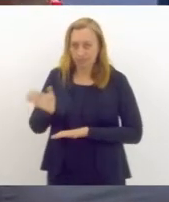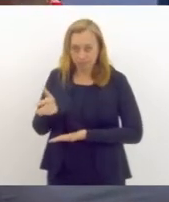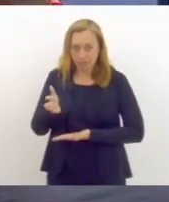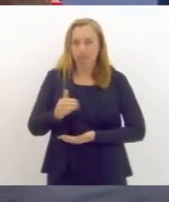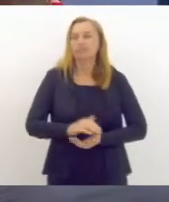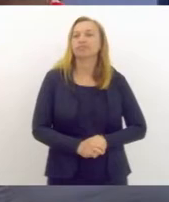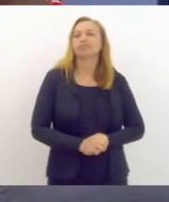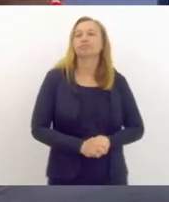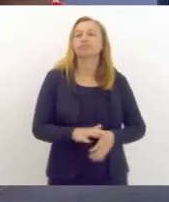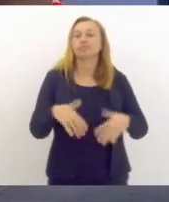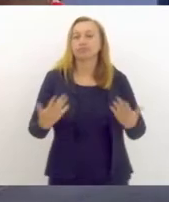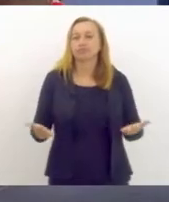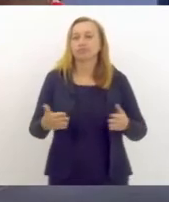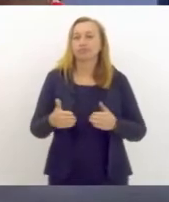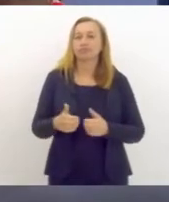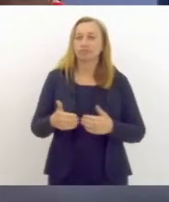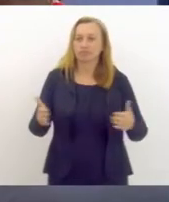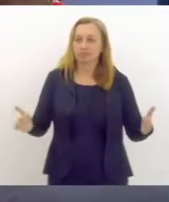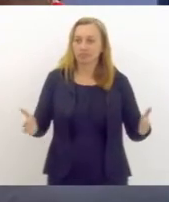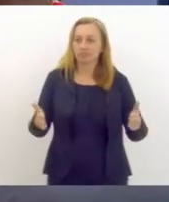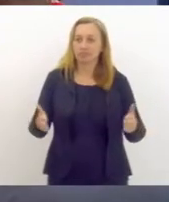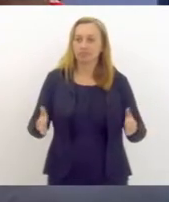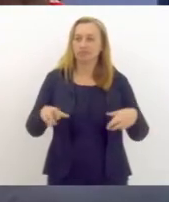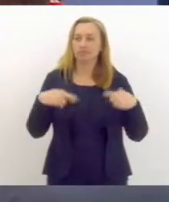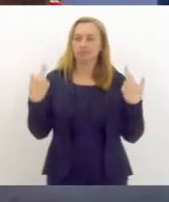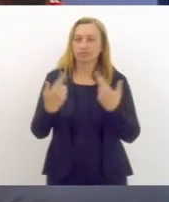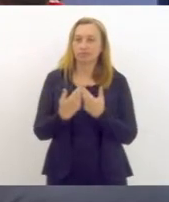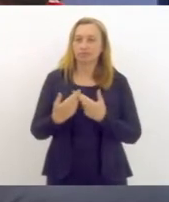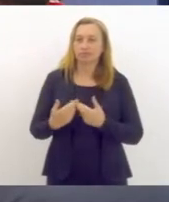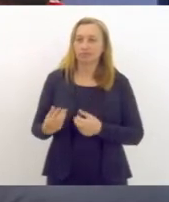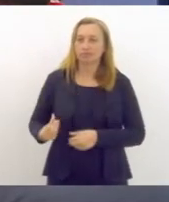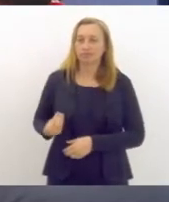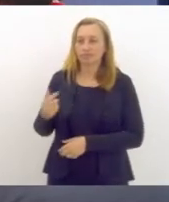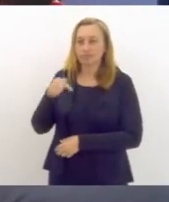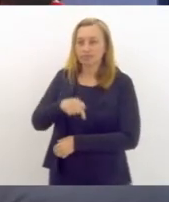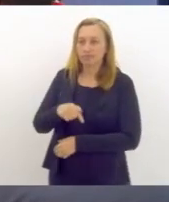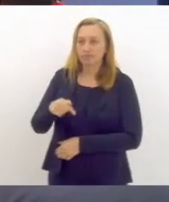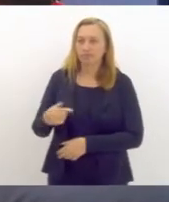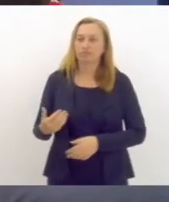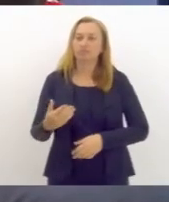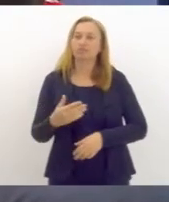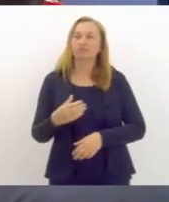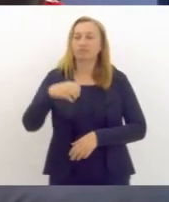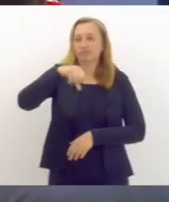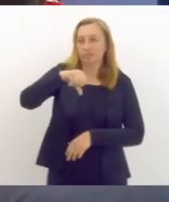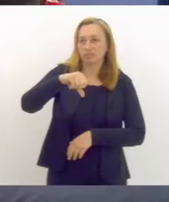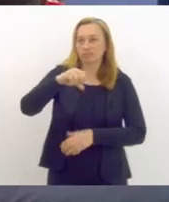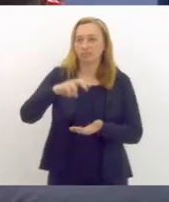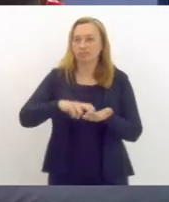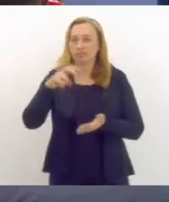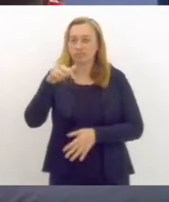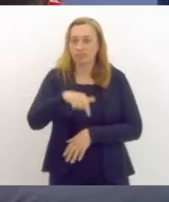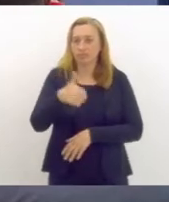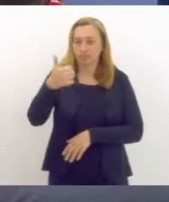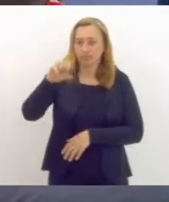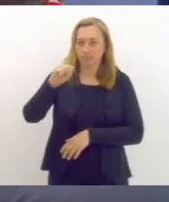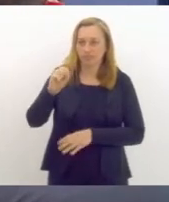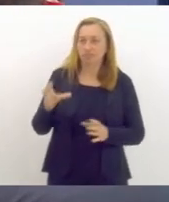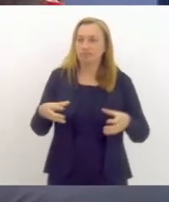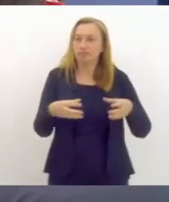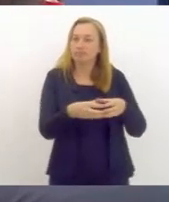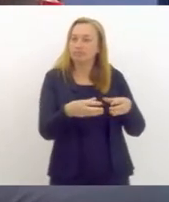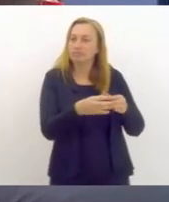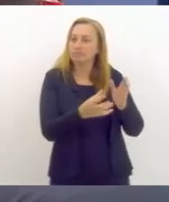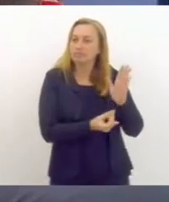Então declaro aberto formalmente a sessão eu tô aqui desde às 9 horas da manhã aqui no 18 na comissão